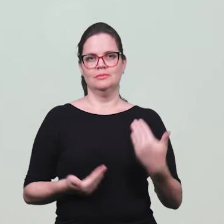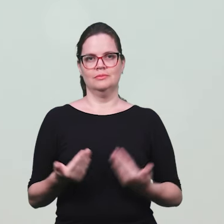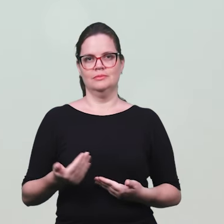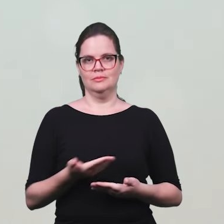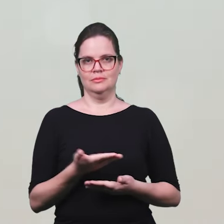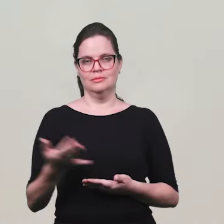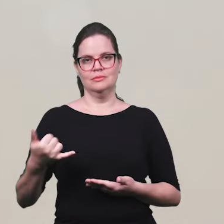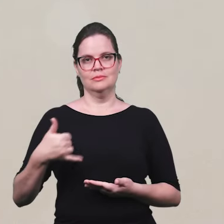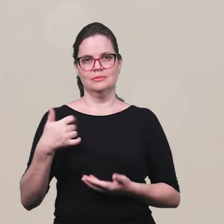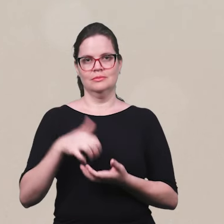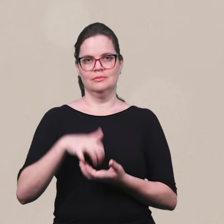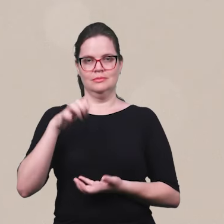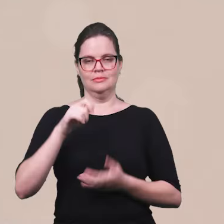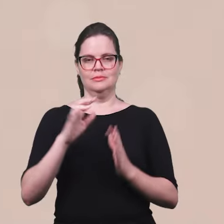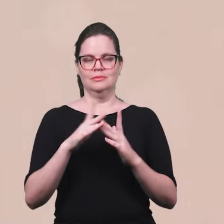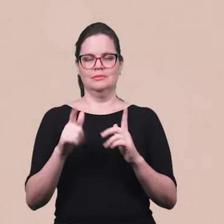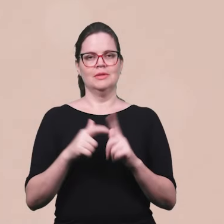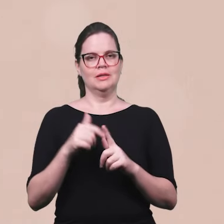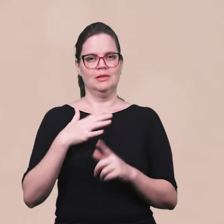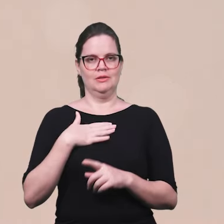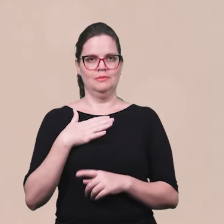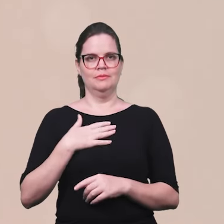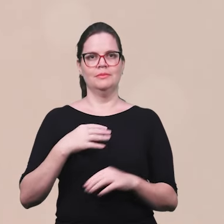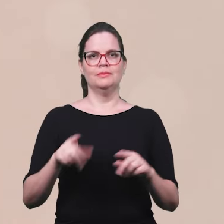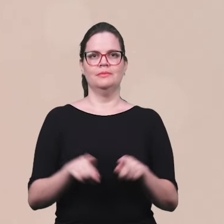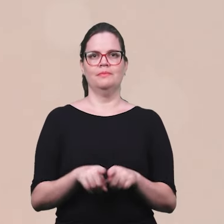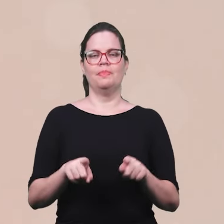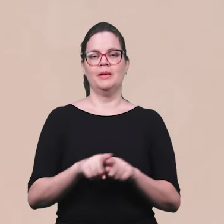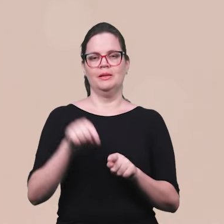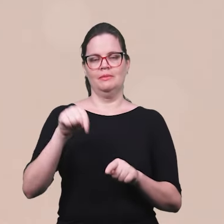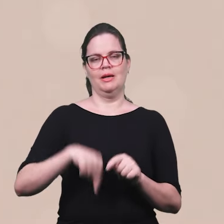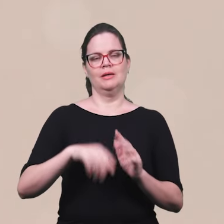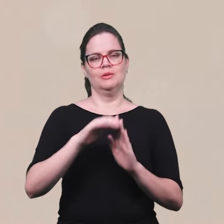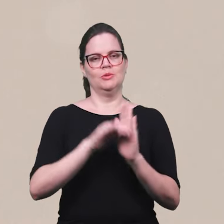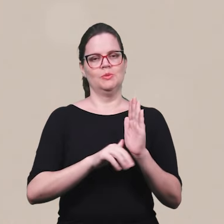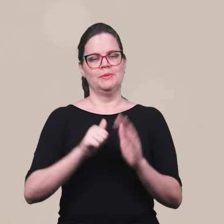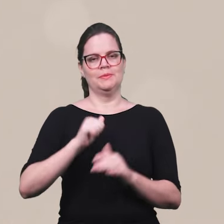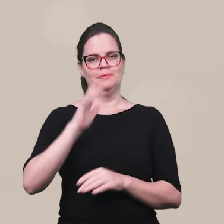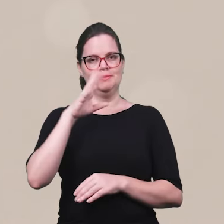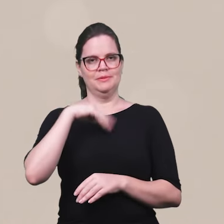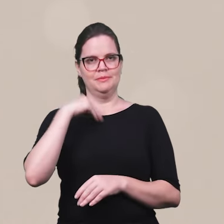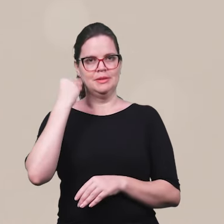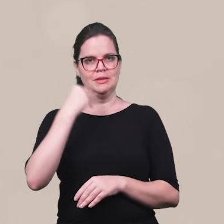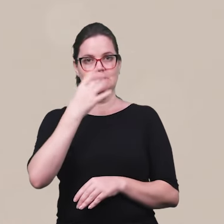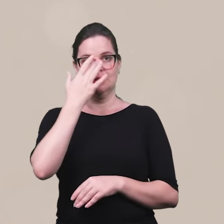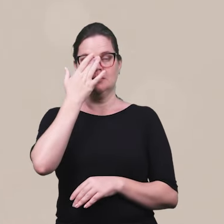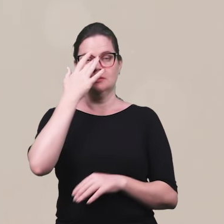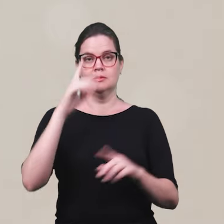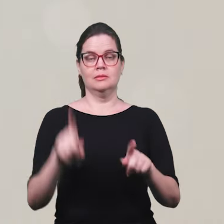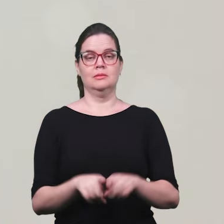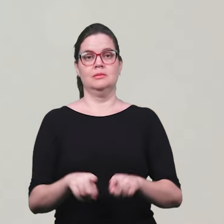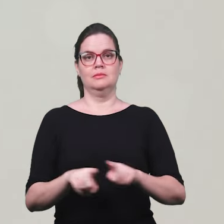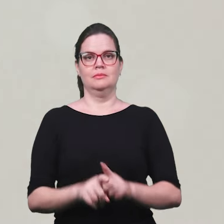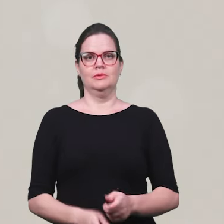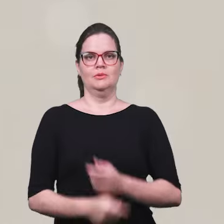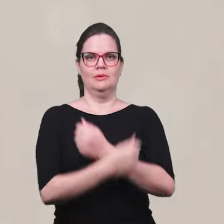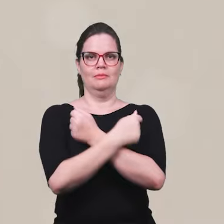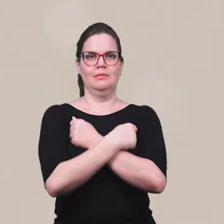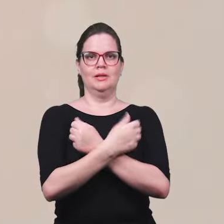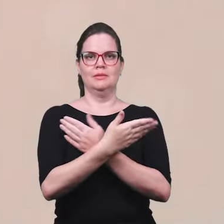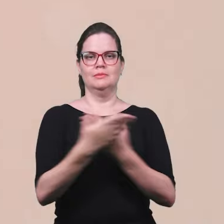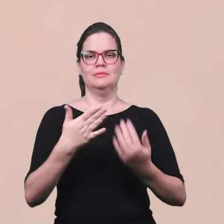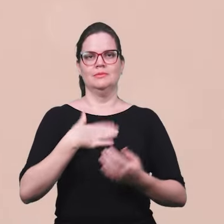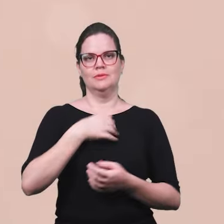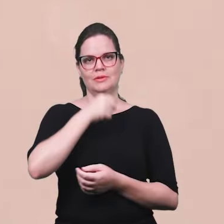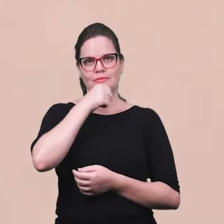todos os irmãos idosos da Igreja de Balneário 1 e do programa Mais Sábios. Queria também deixar um